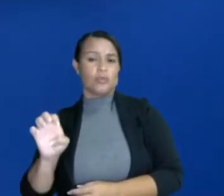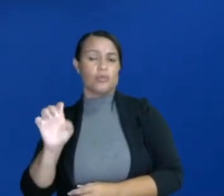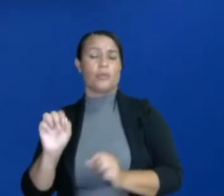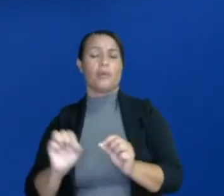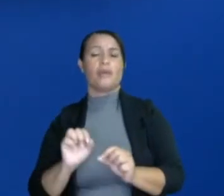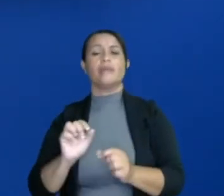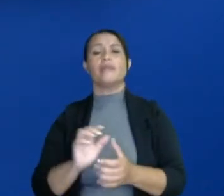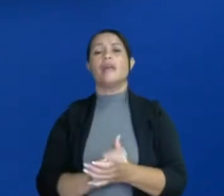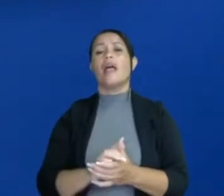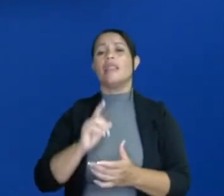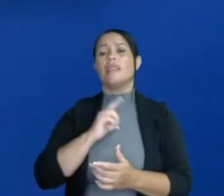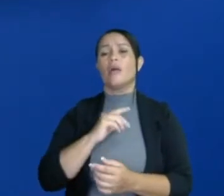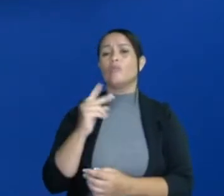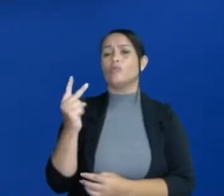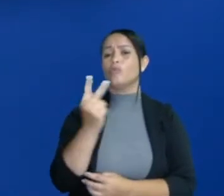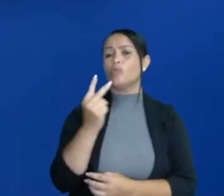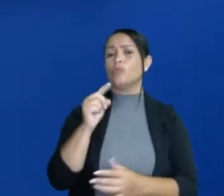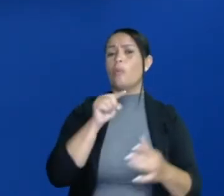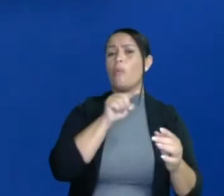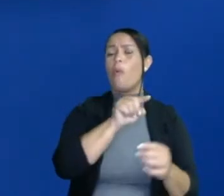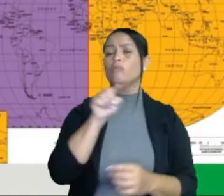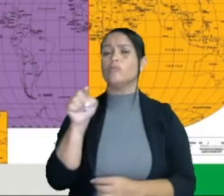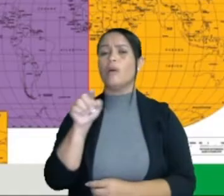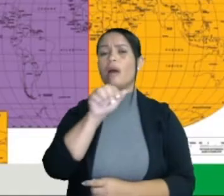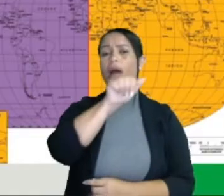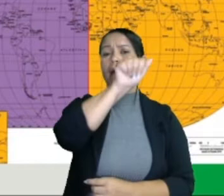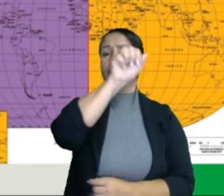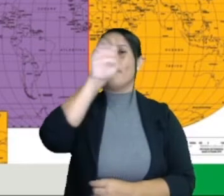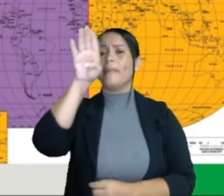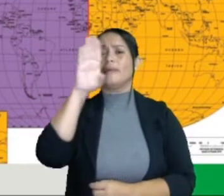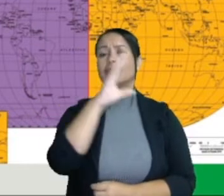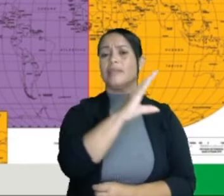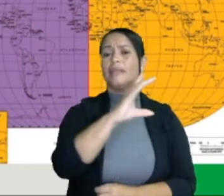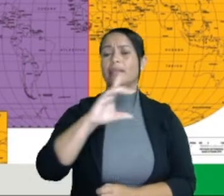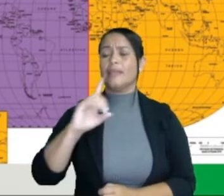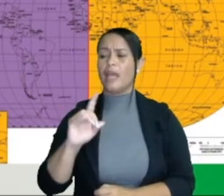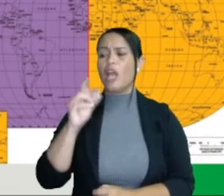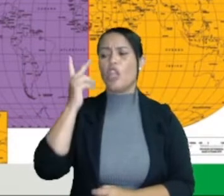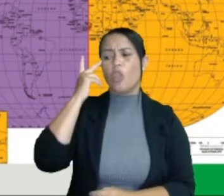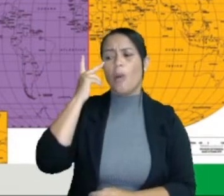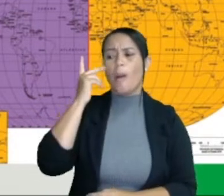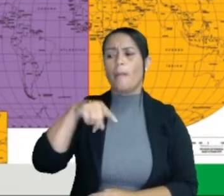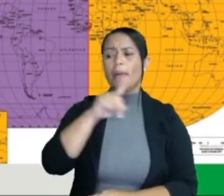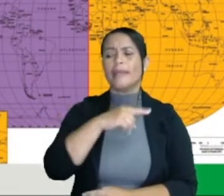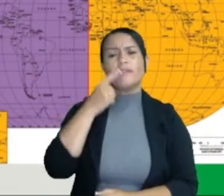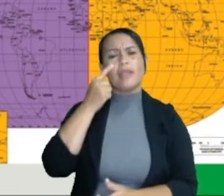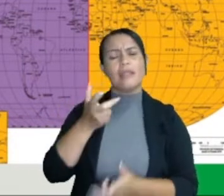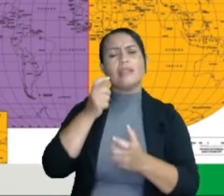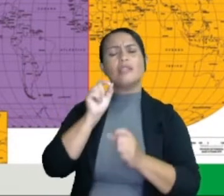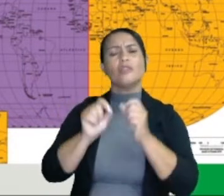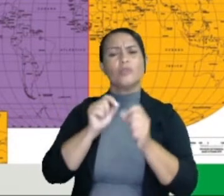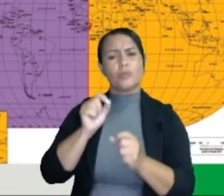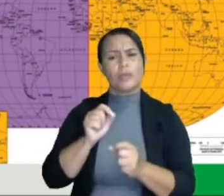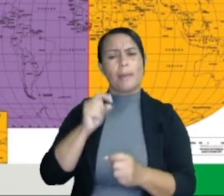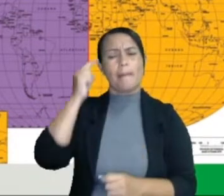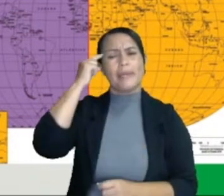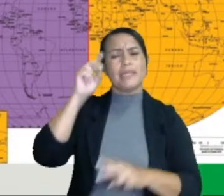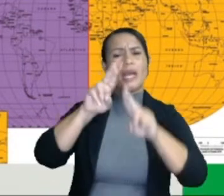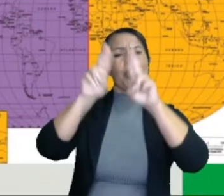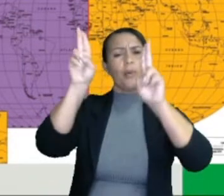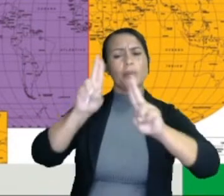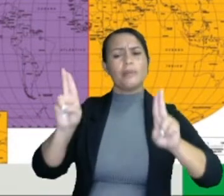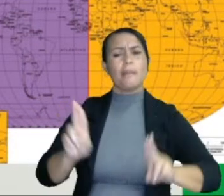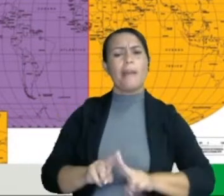ok? Os pontos A, B, C e D. Geralmente é interessante você pensar que assim, os mapas, eles